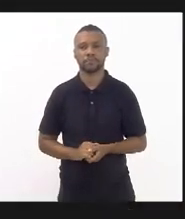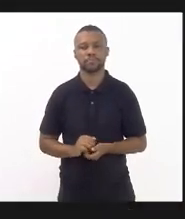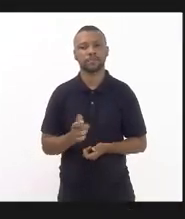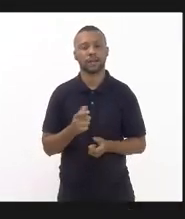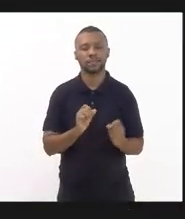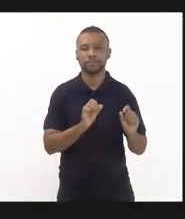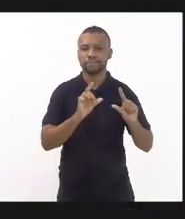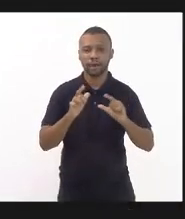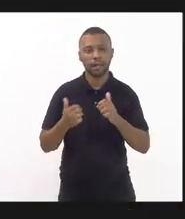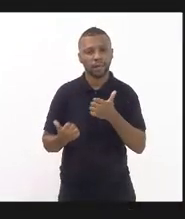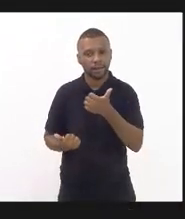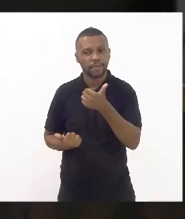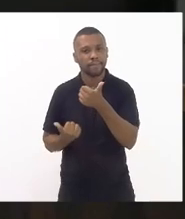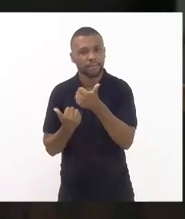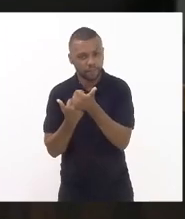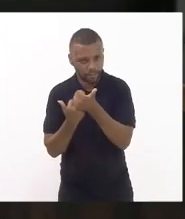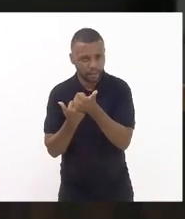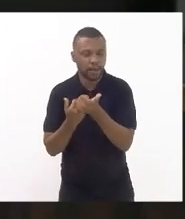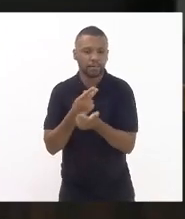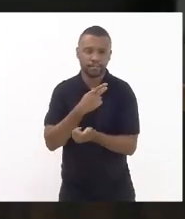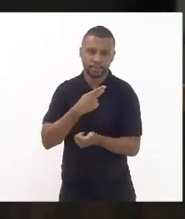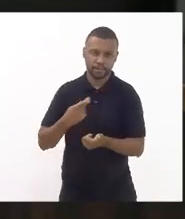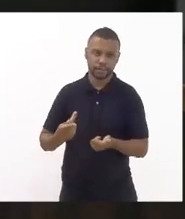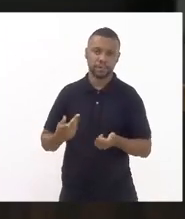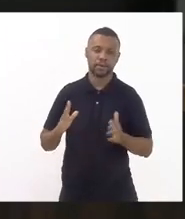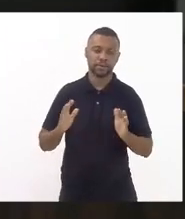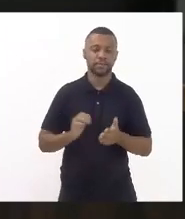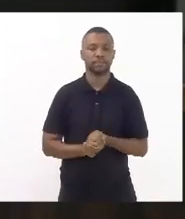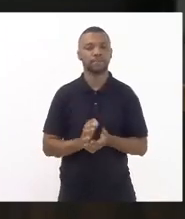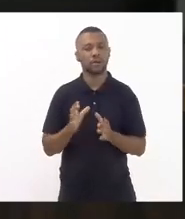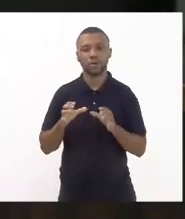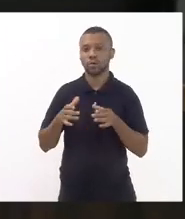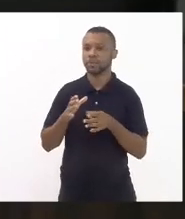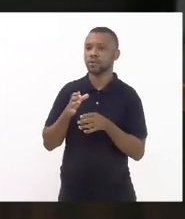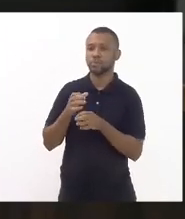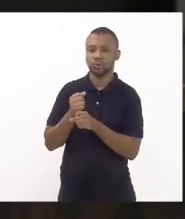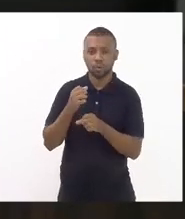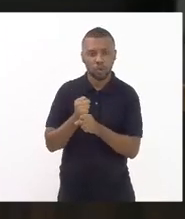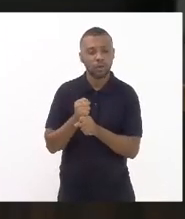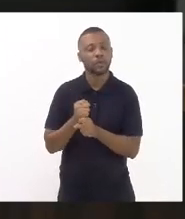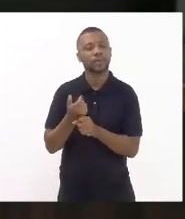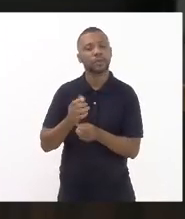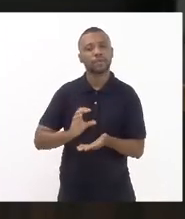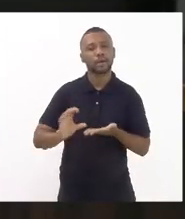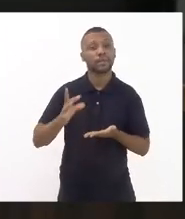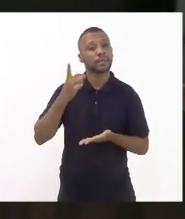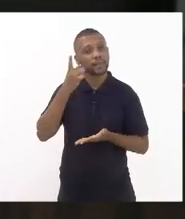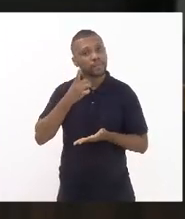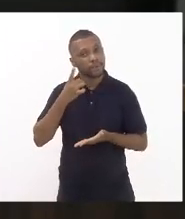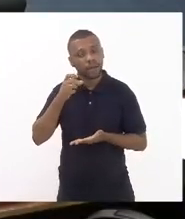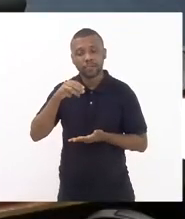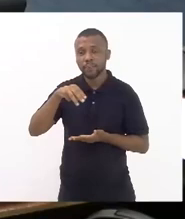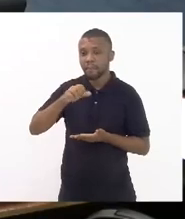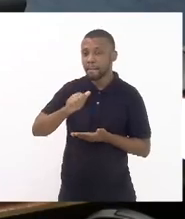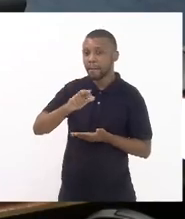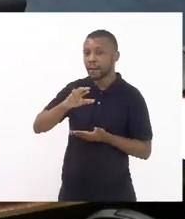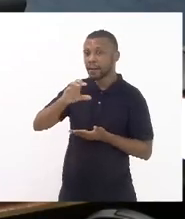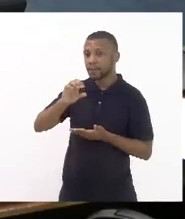favorável, presidente. Obrigado. Pela Comissão de Orçamento, deputado Márcio Pacheco. Favorável,